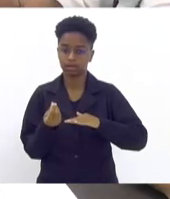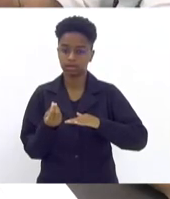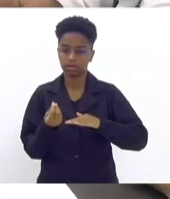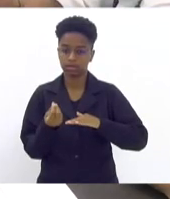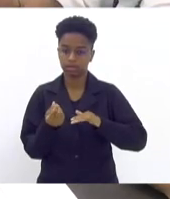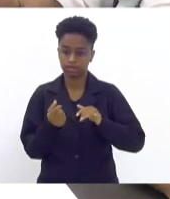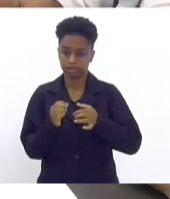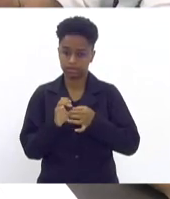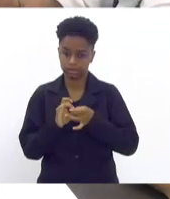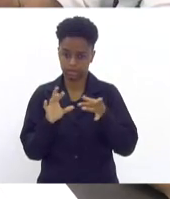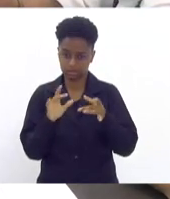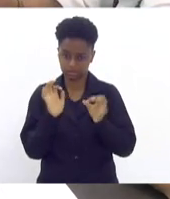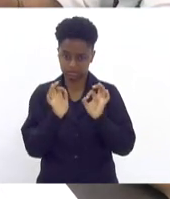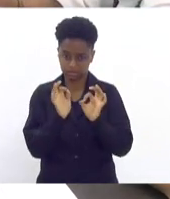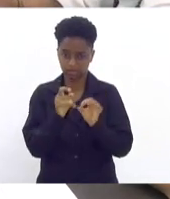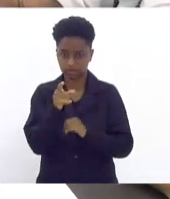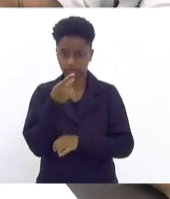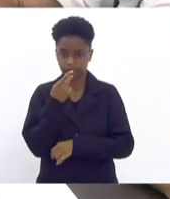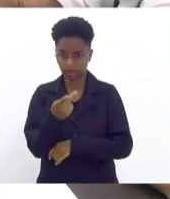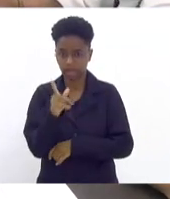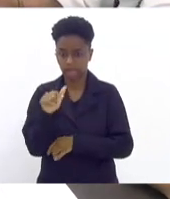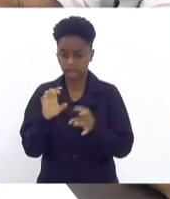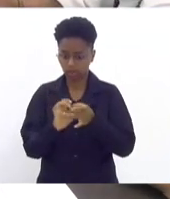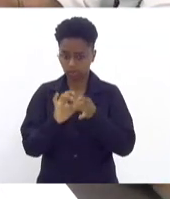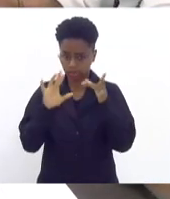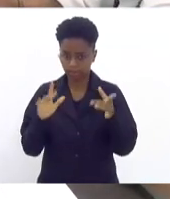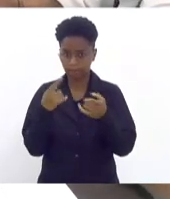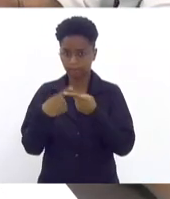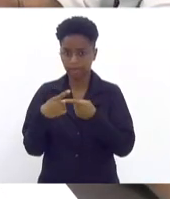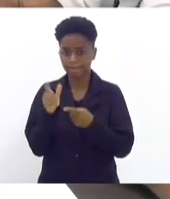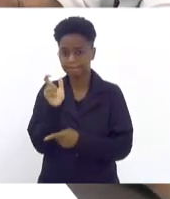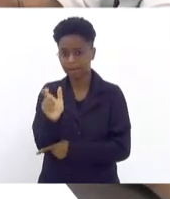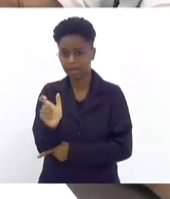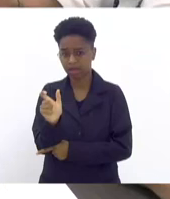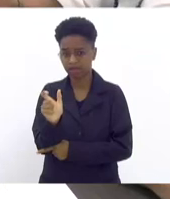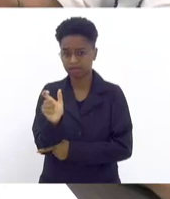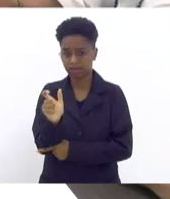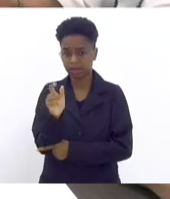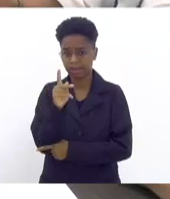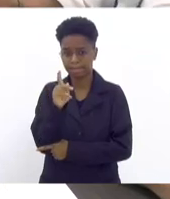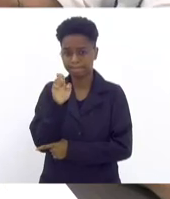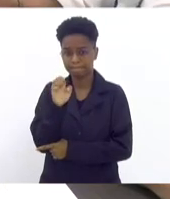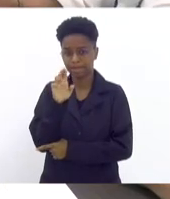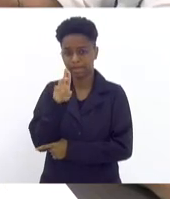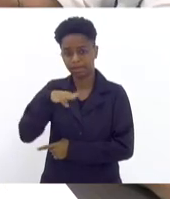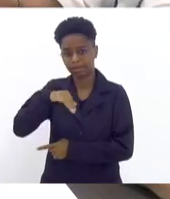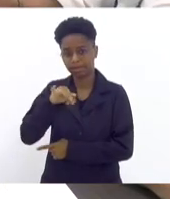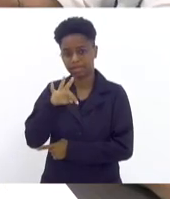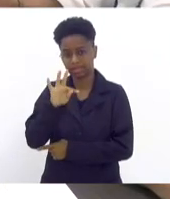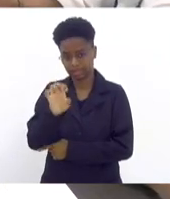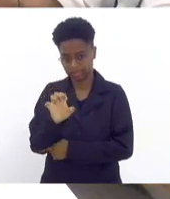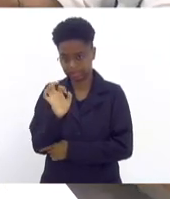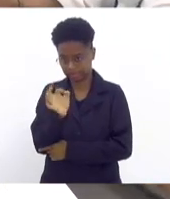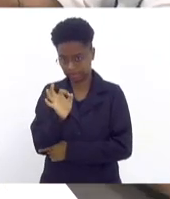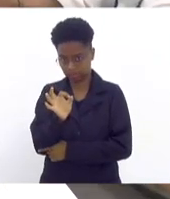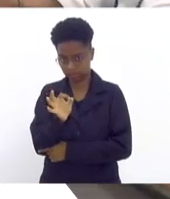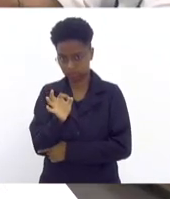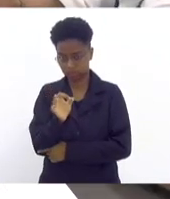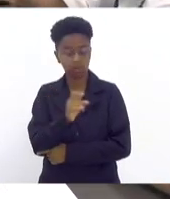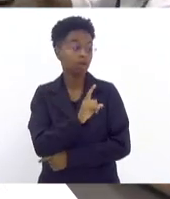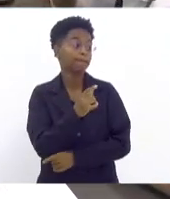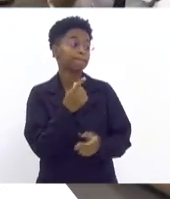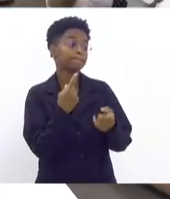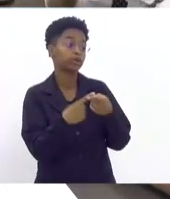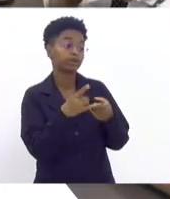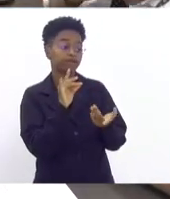permite, né? Vossa Excelência está inferindo que é autorizativo pela semântica da palavra permite. Porque, na verdade,